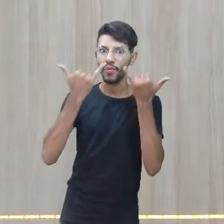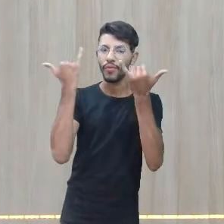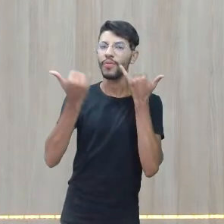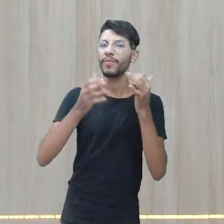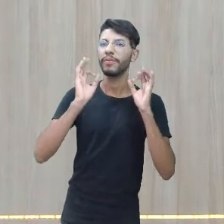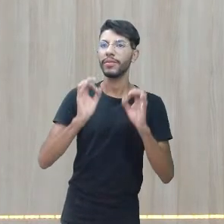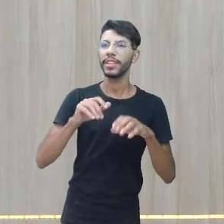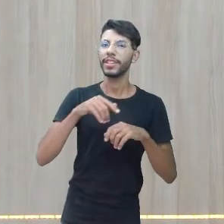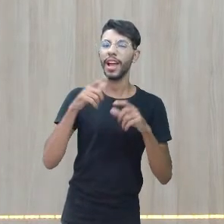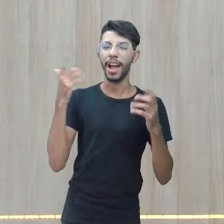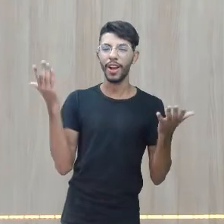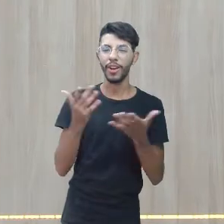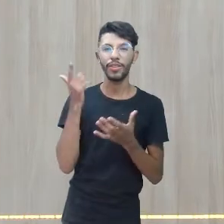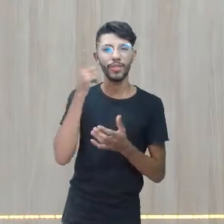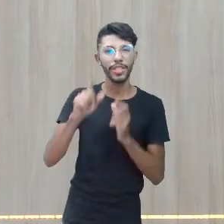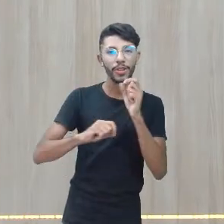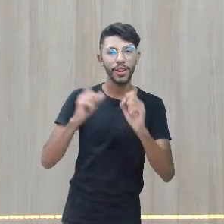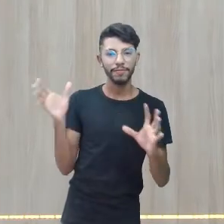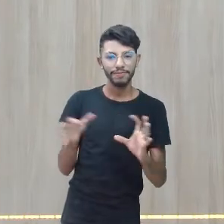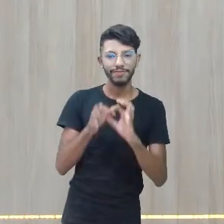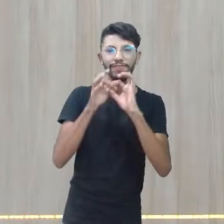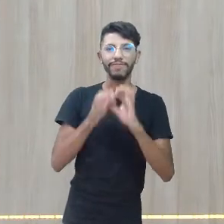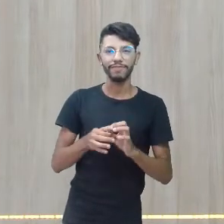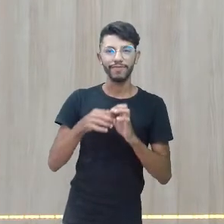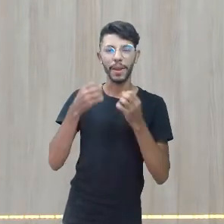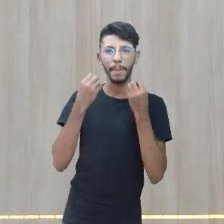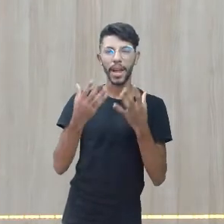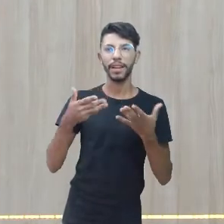bem conectados na nossa rede.